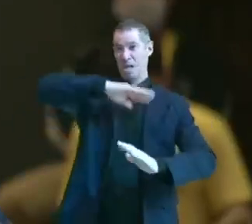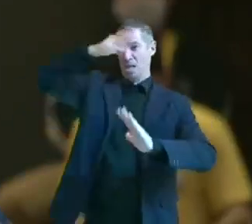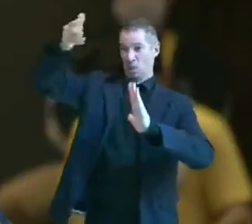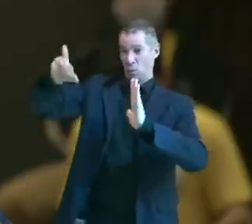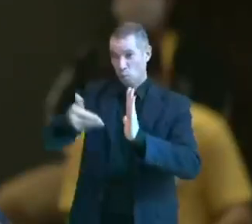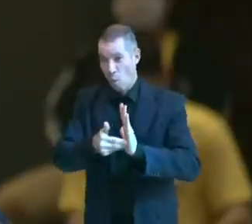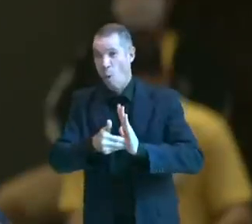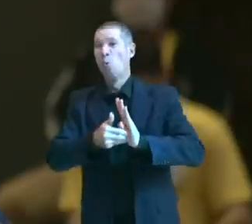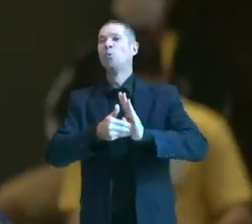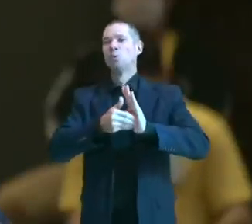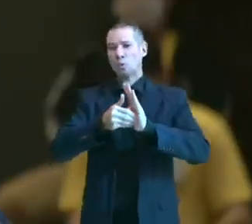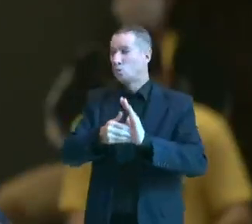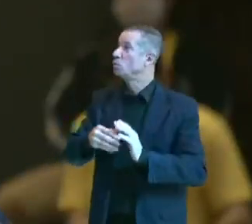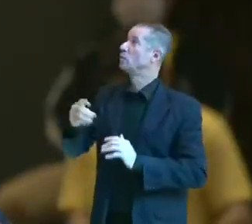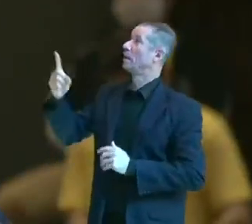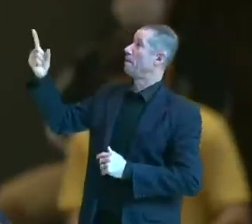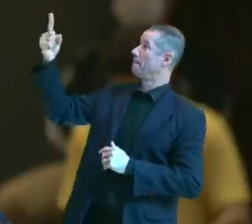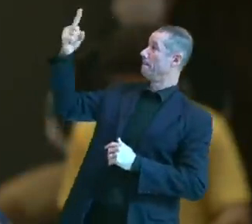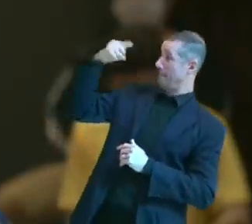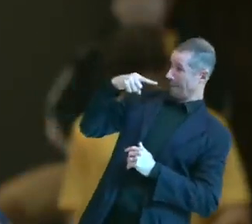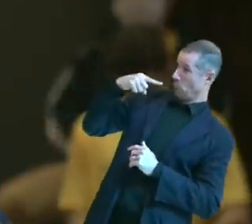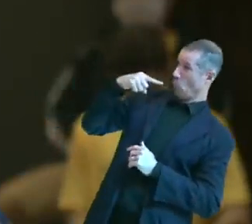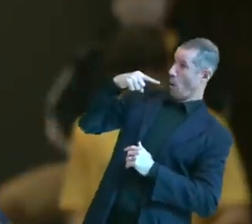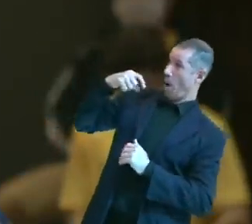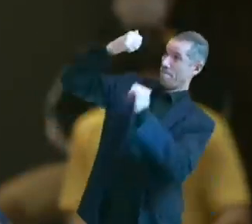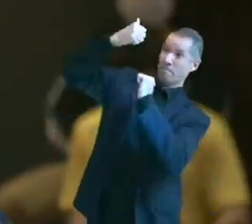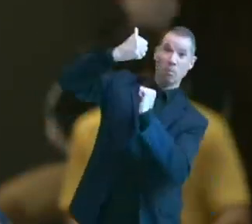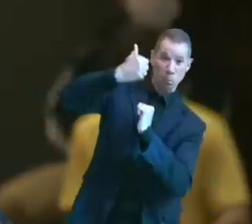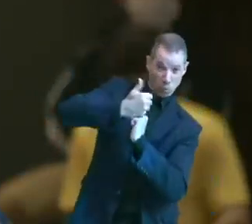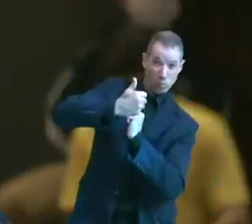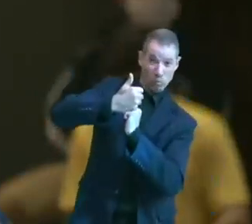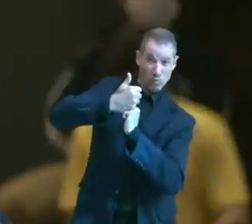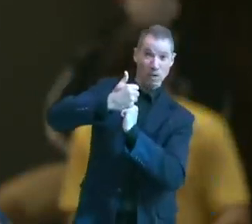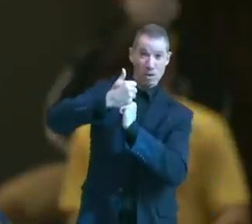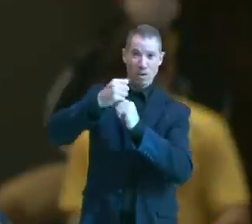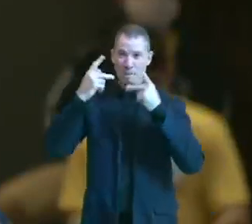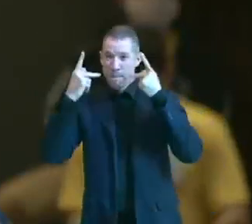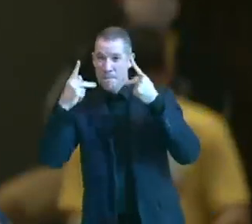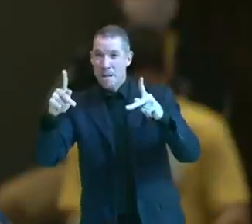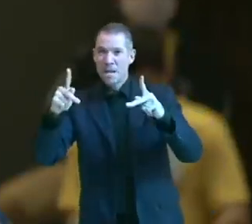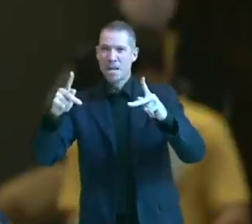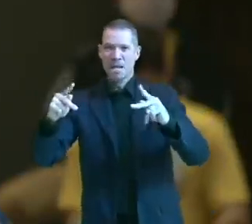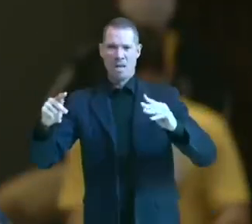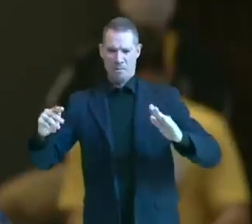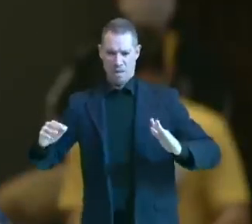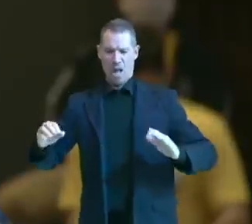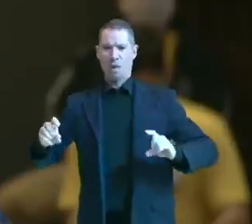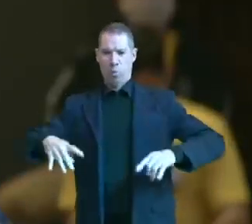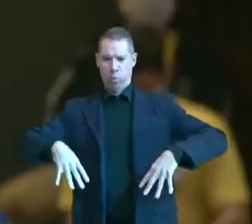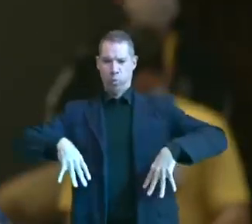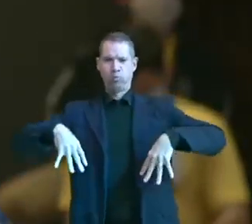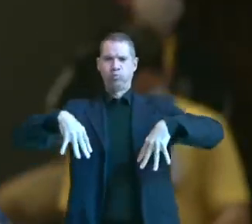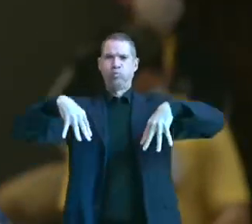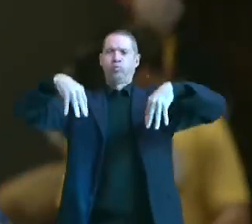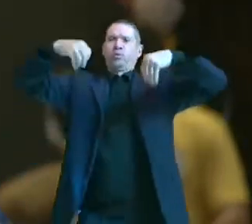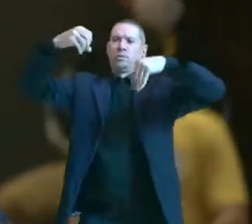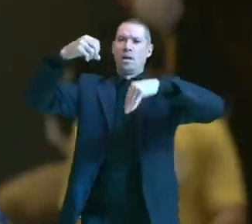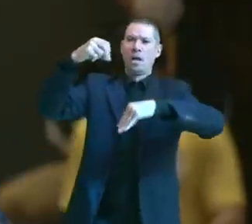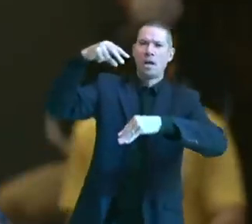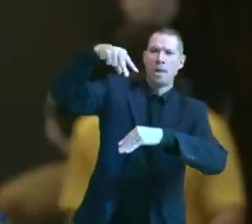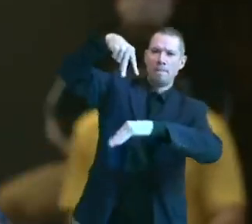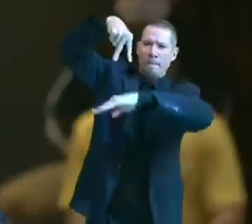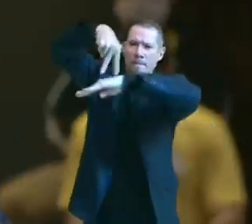Todos somos atalaia. E a missão do atalaia é ficar em cima da mais alta torre para avisar a todos do